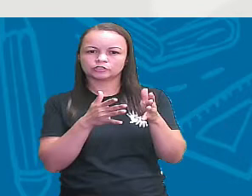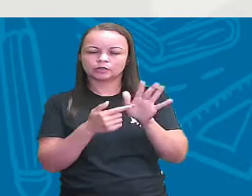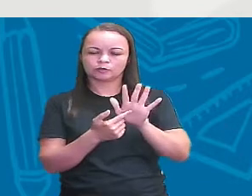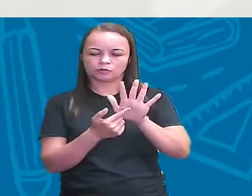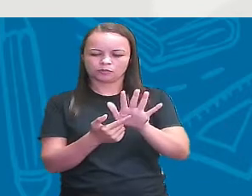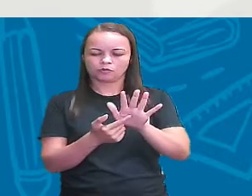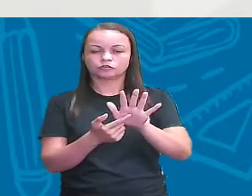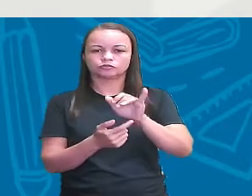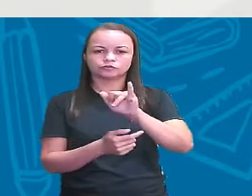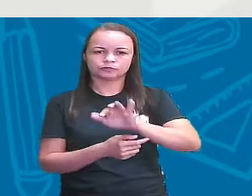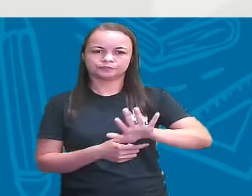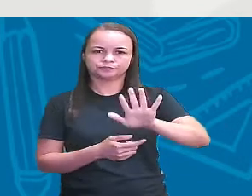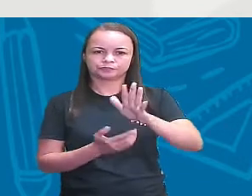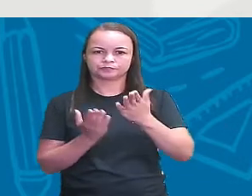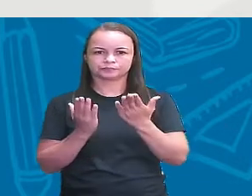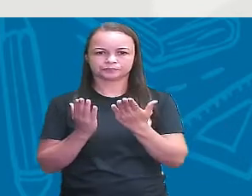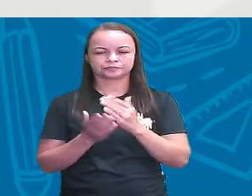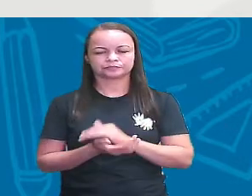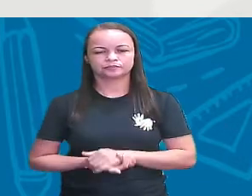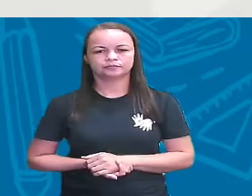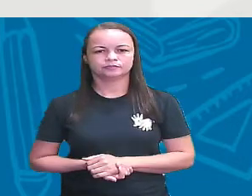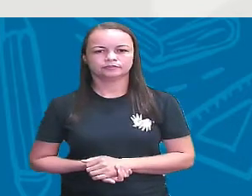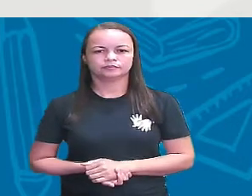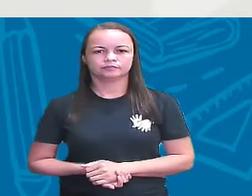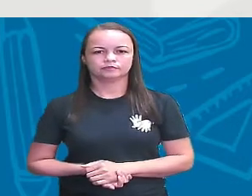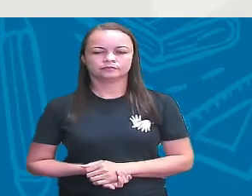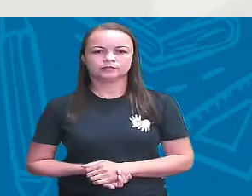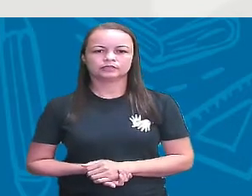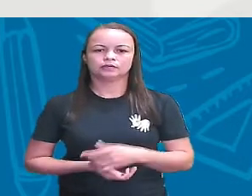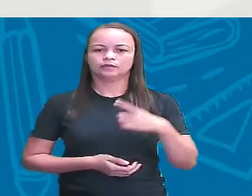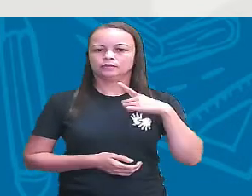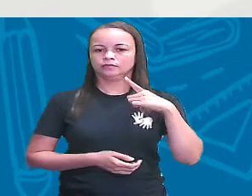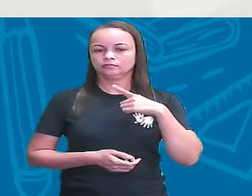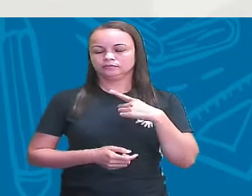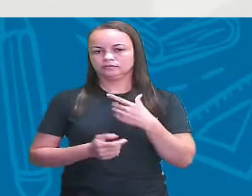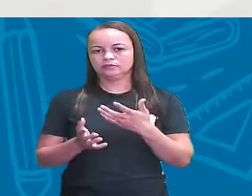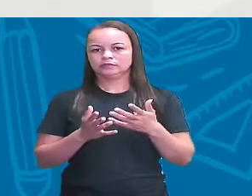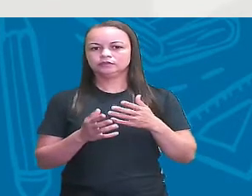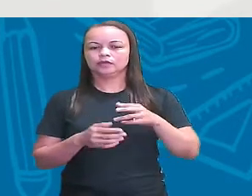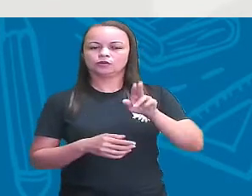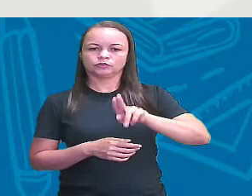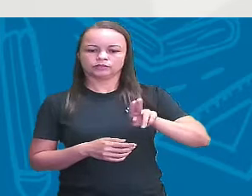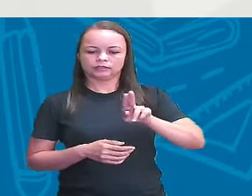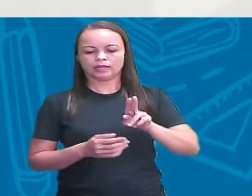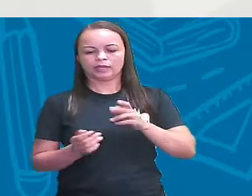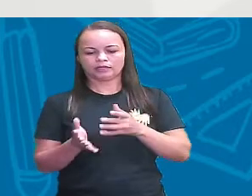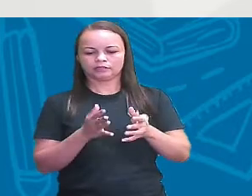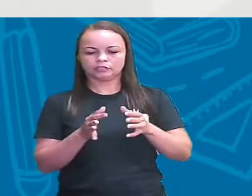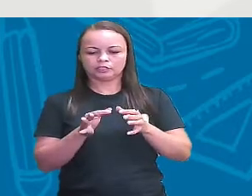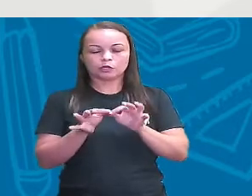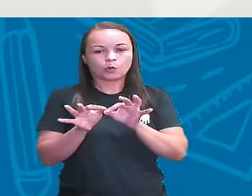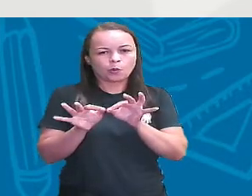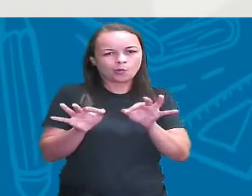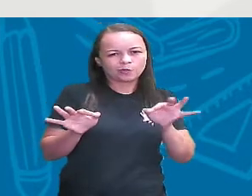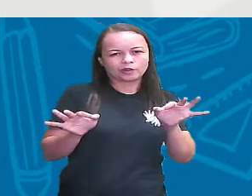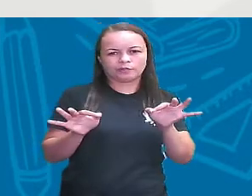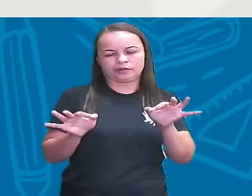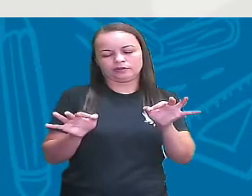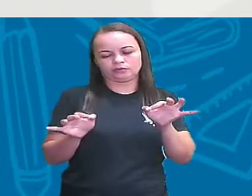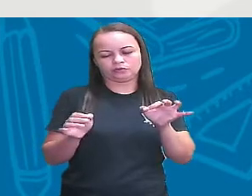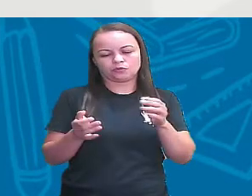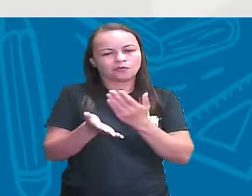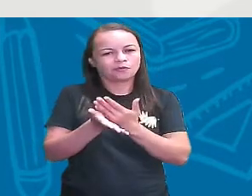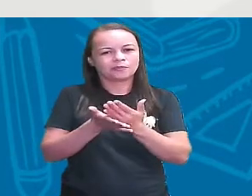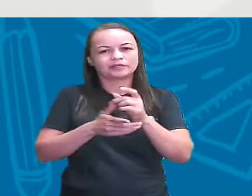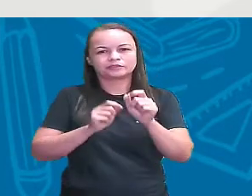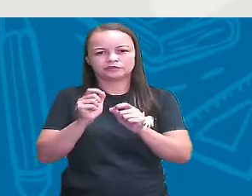telinha de vocês. Olha só, eu tenho aqui a unidade de comprimento padronizada, começando